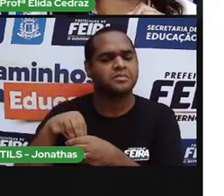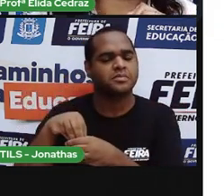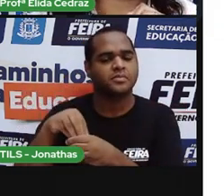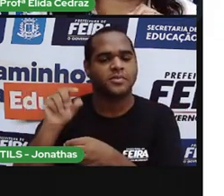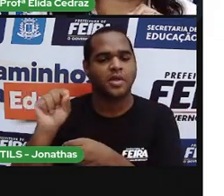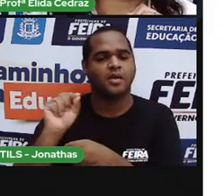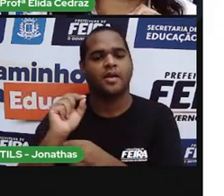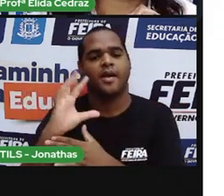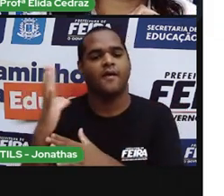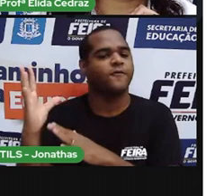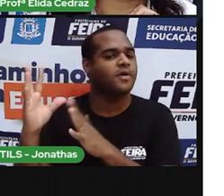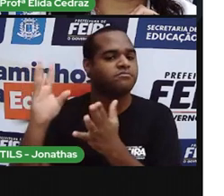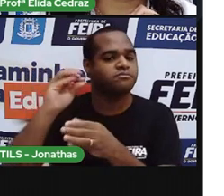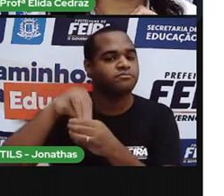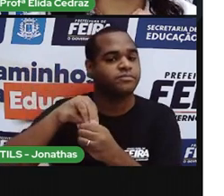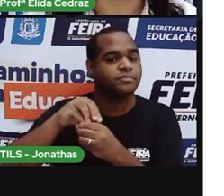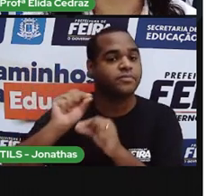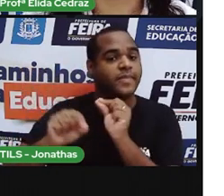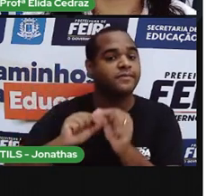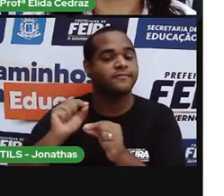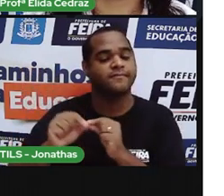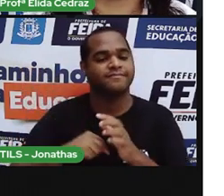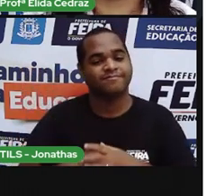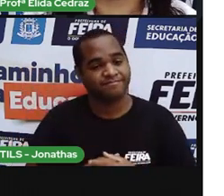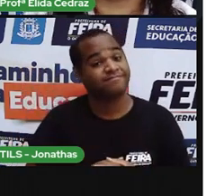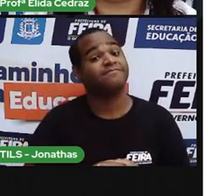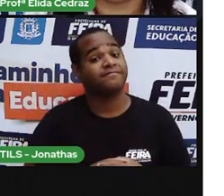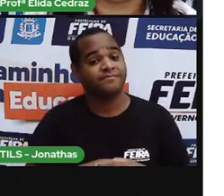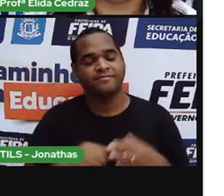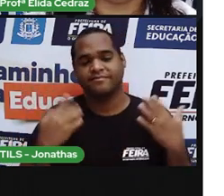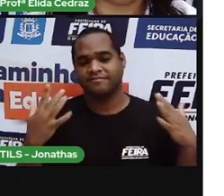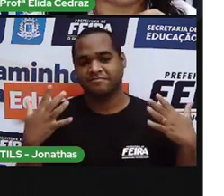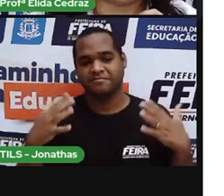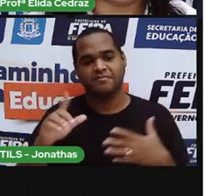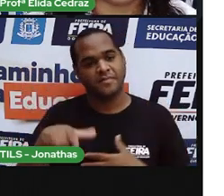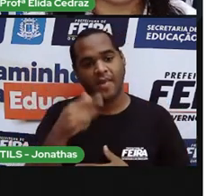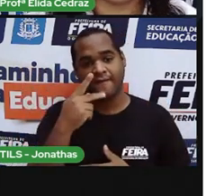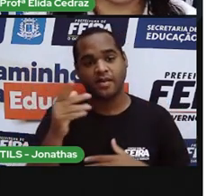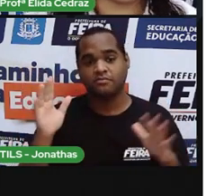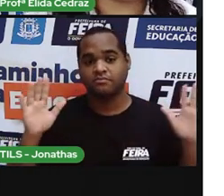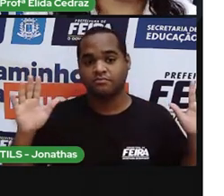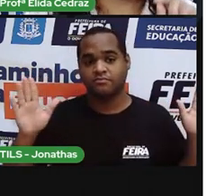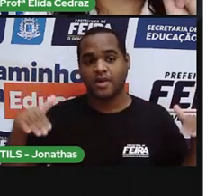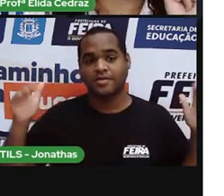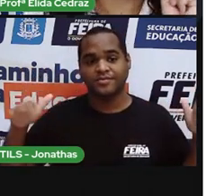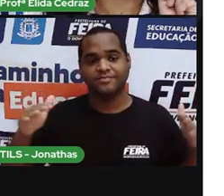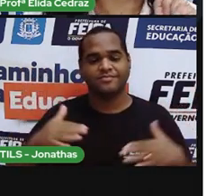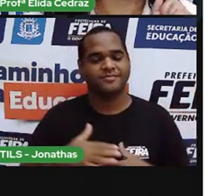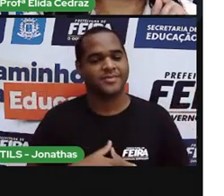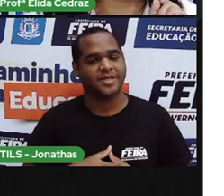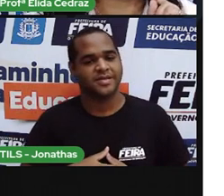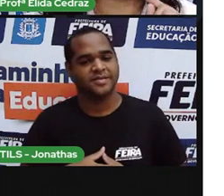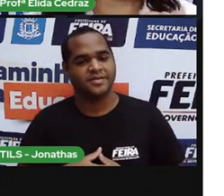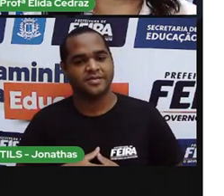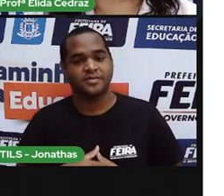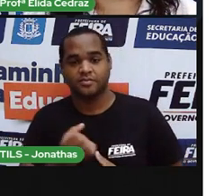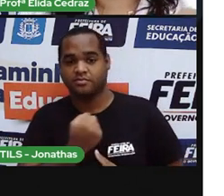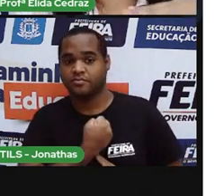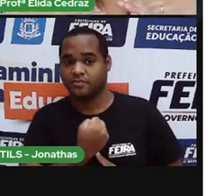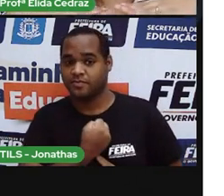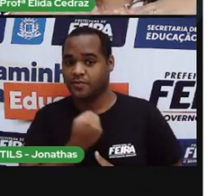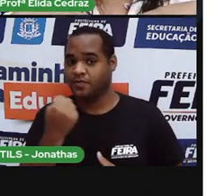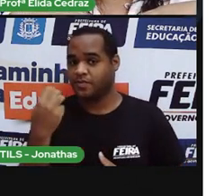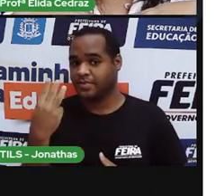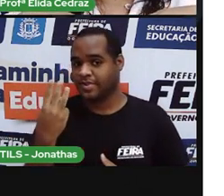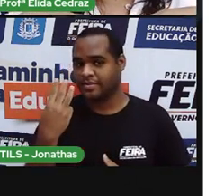no bosque da música? Isso mesmo, mora o anjo. Número 3